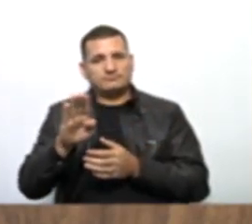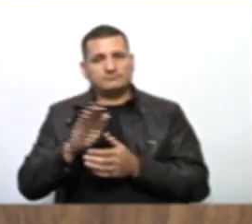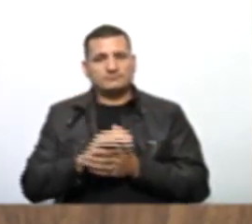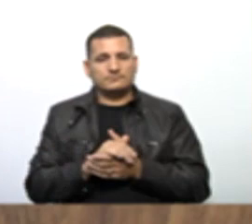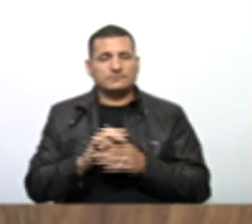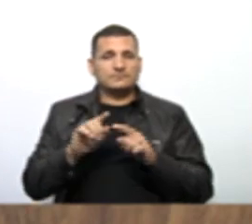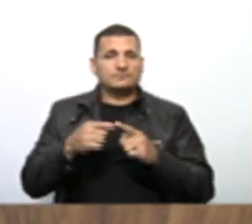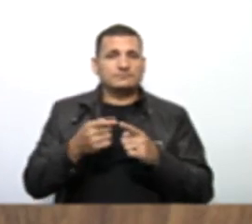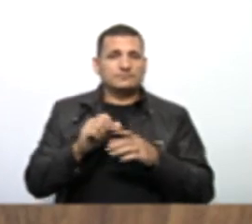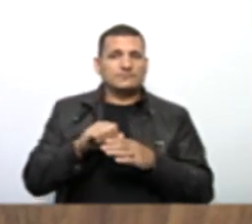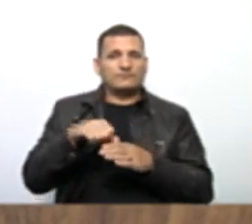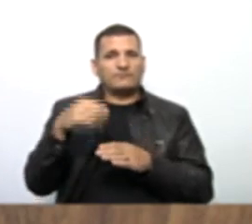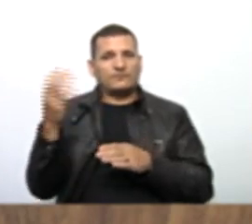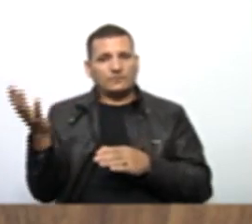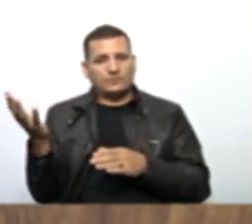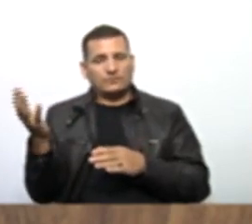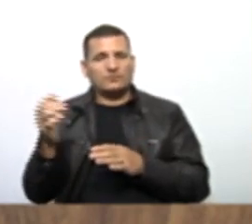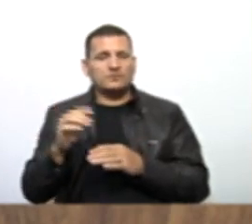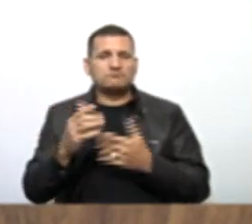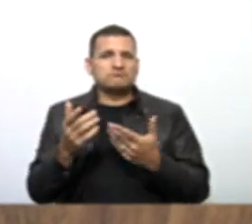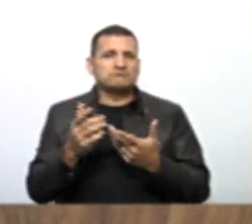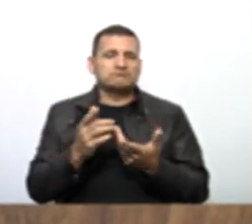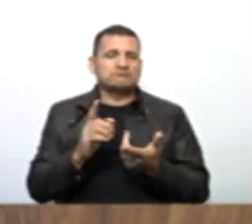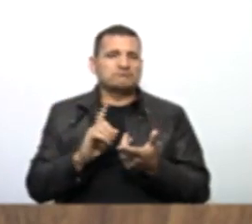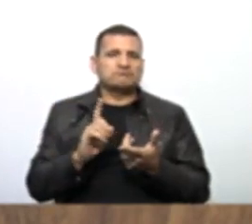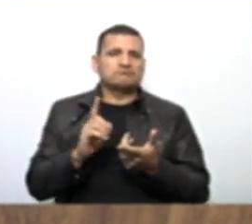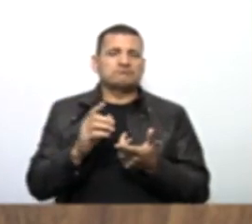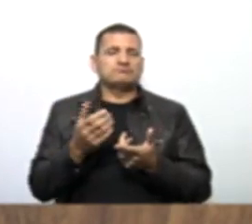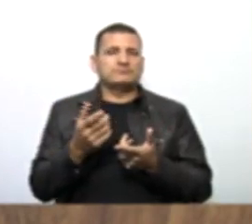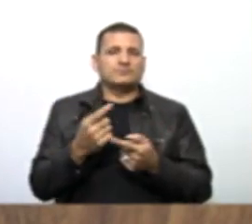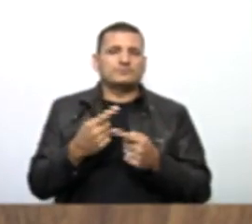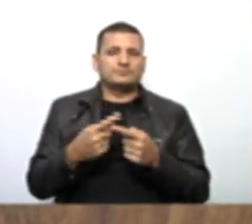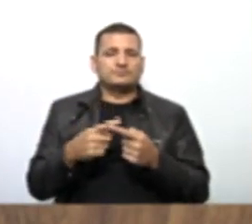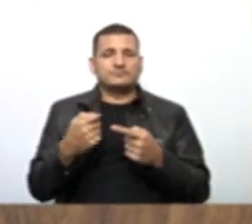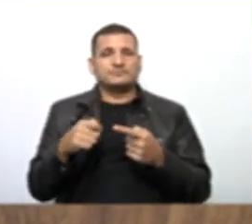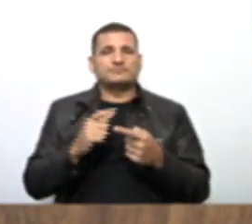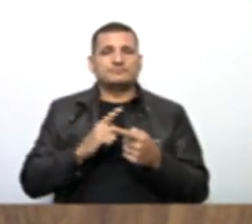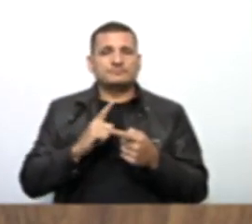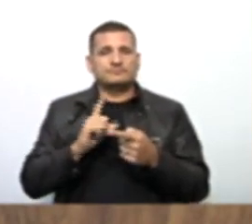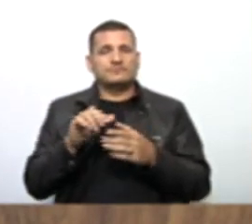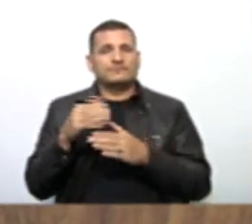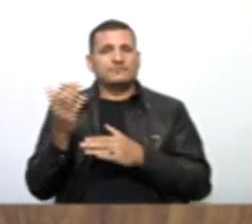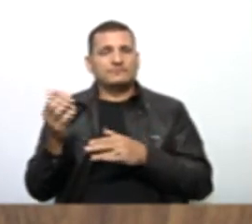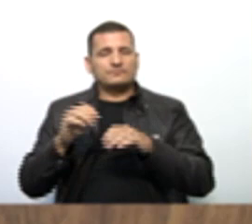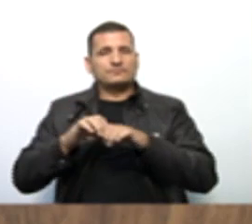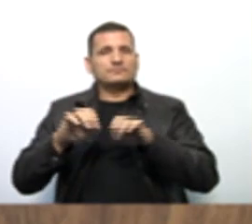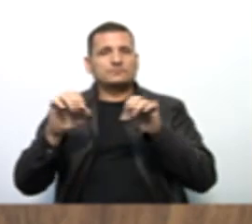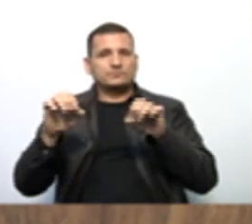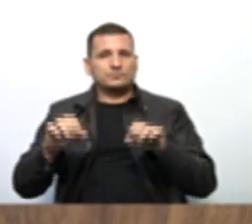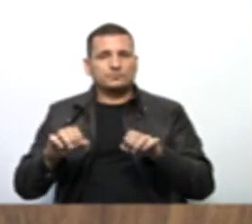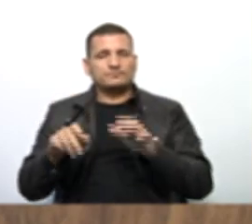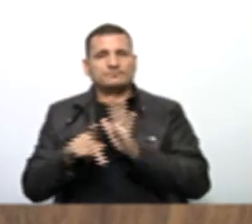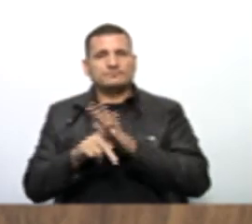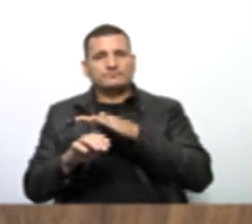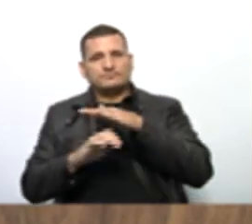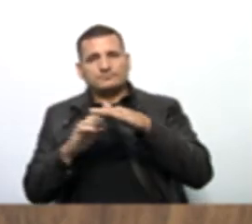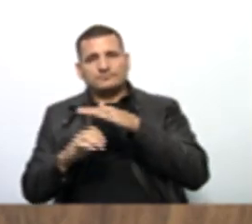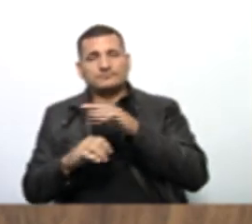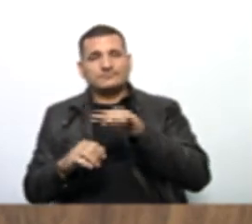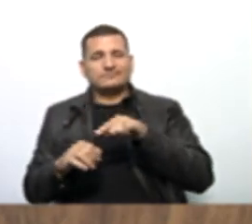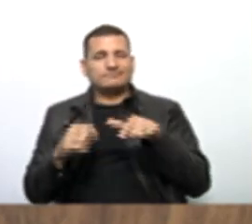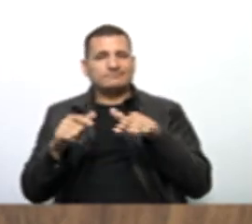externamente aí já não vale muito a pena porque se tem que ter essa infraestrutura externa das operadoras e é um serviço muito